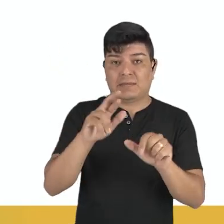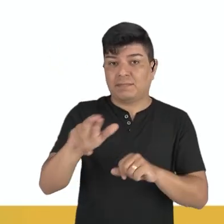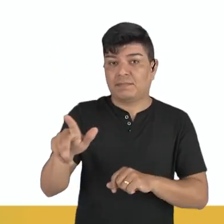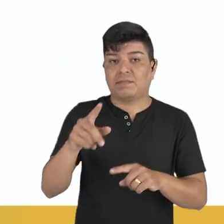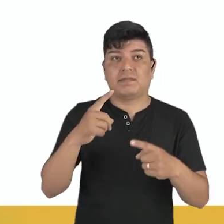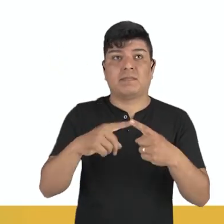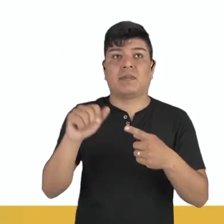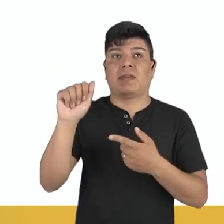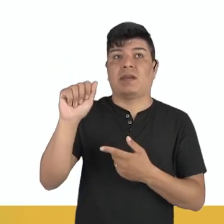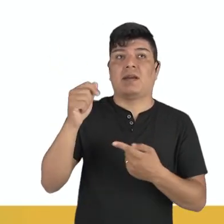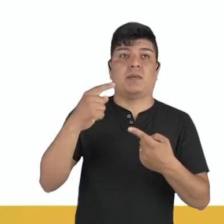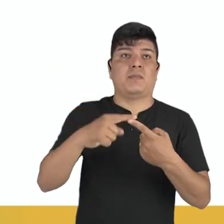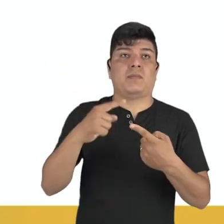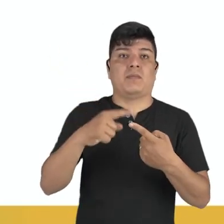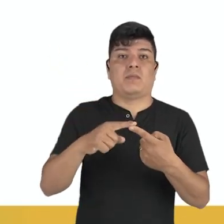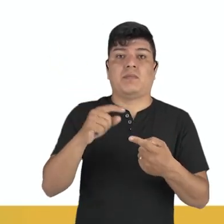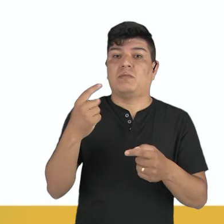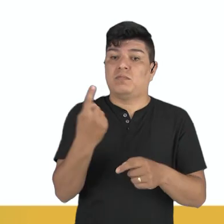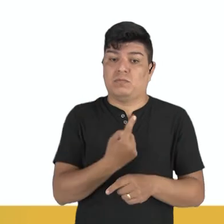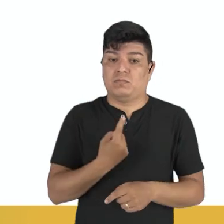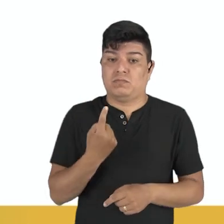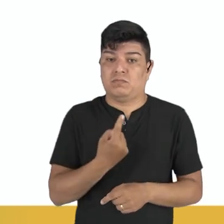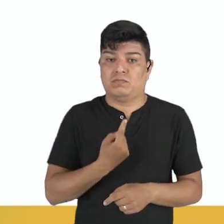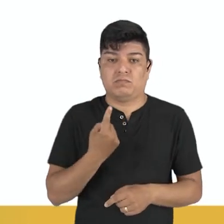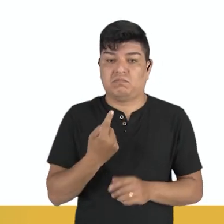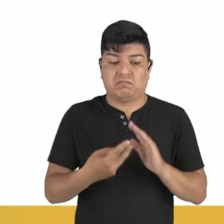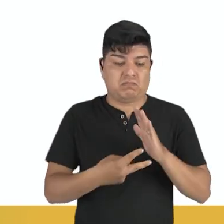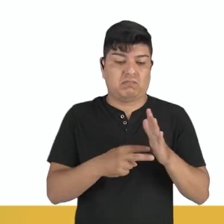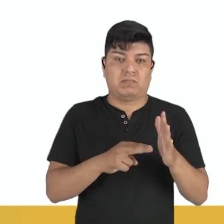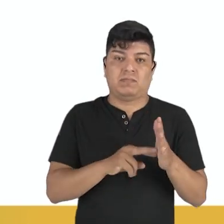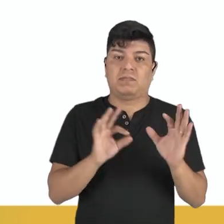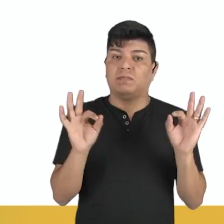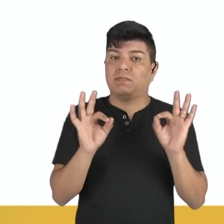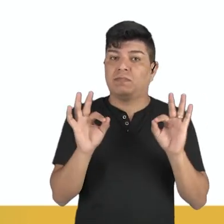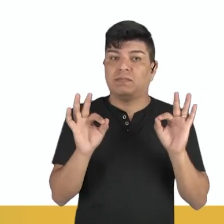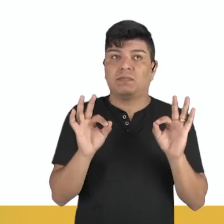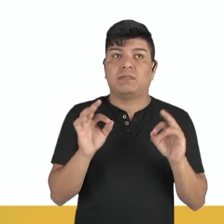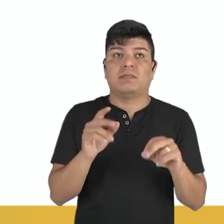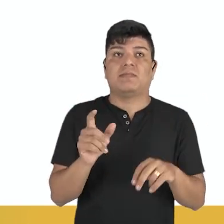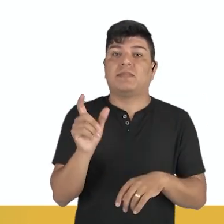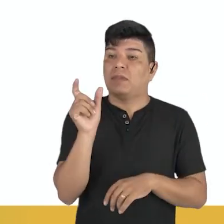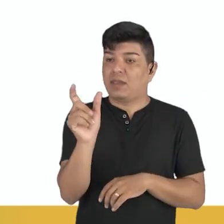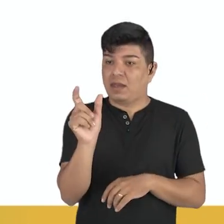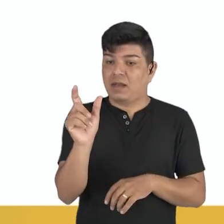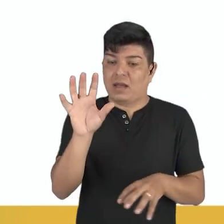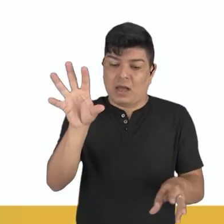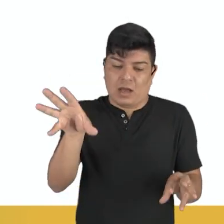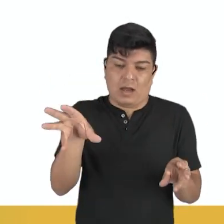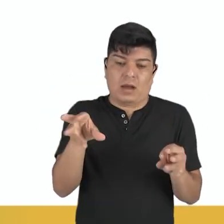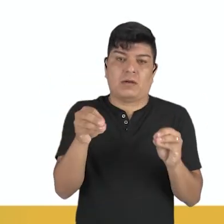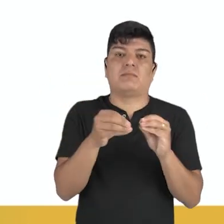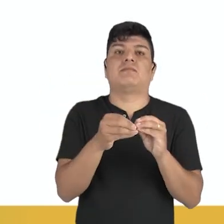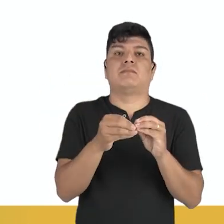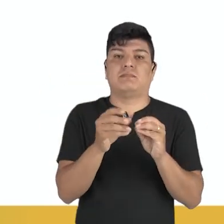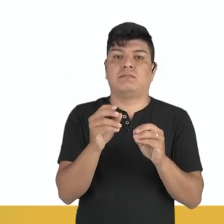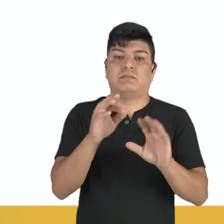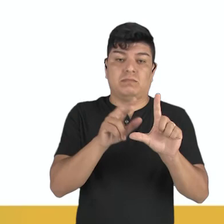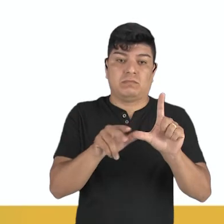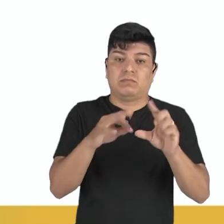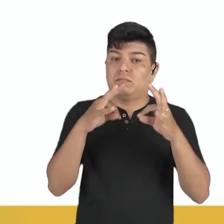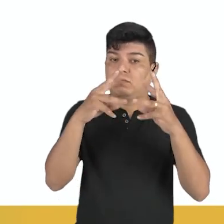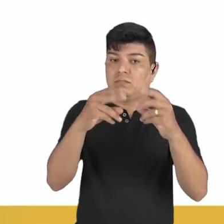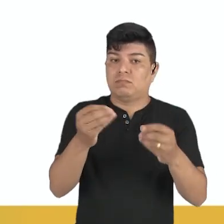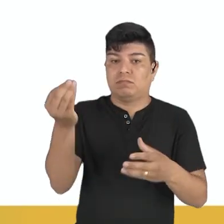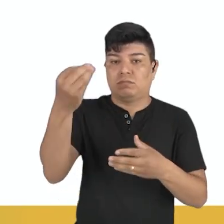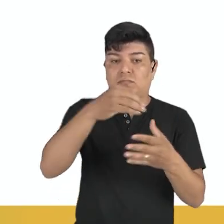porque porque a letra ela em si só ela não produz um sentido um significado à palavra que a junção dessas letras